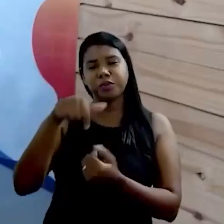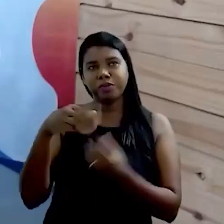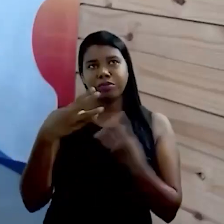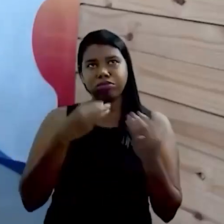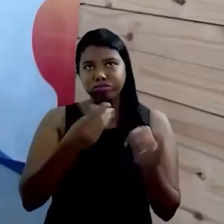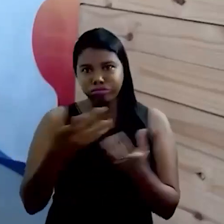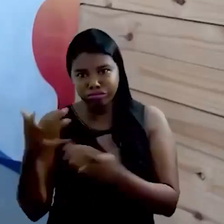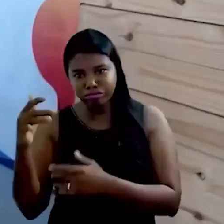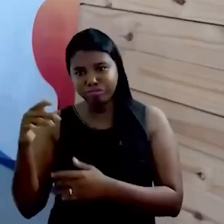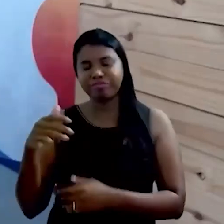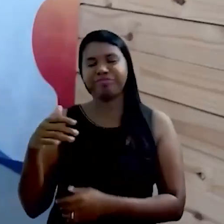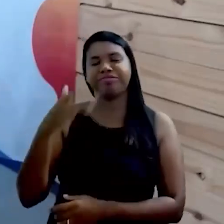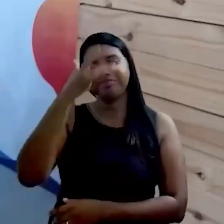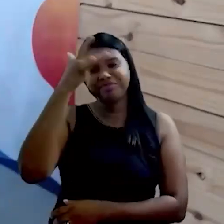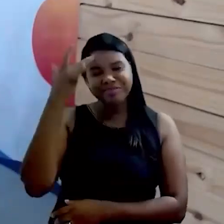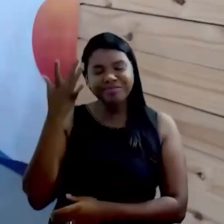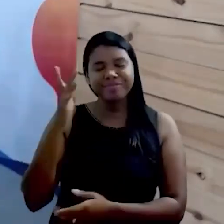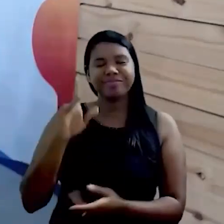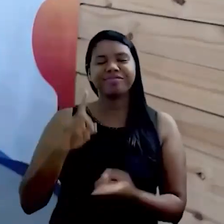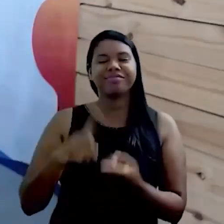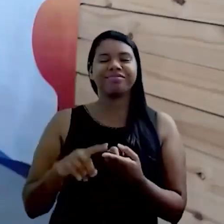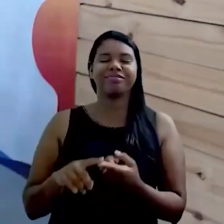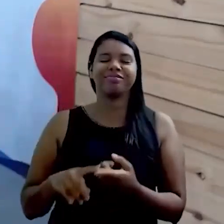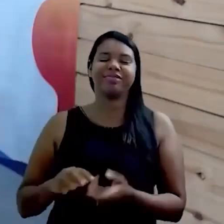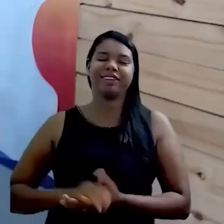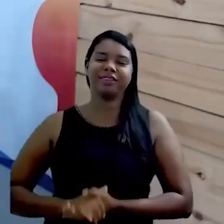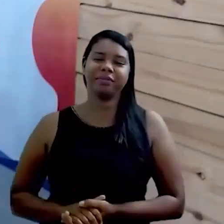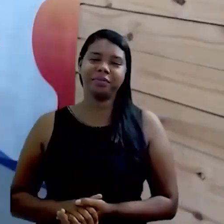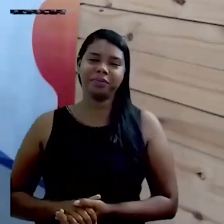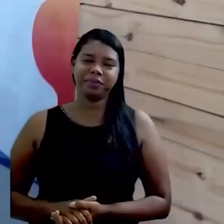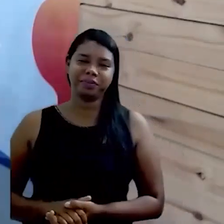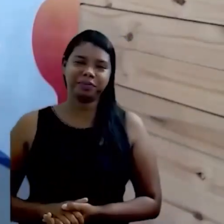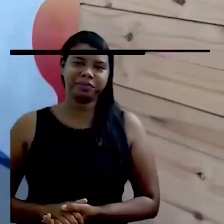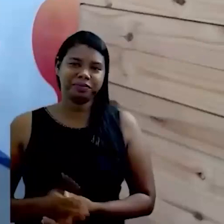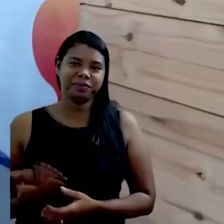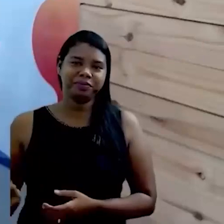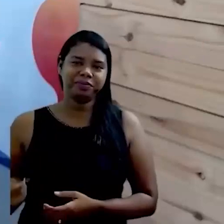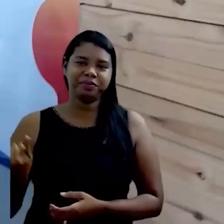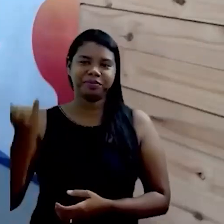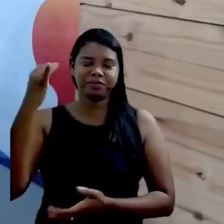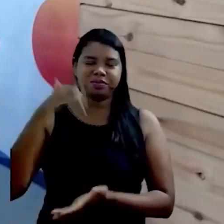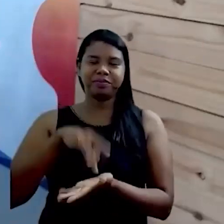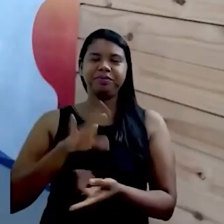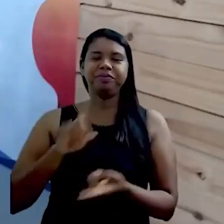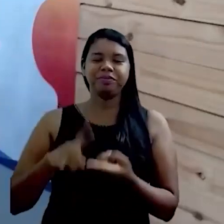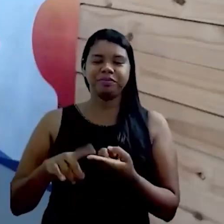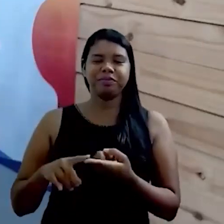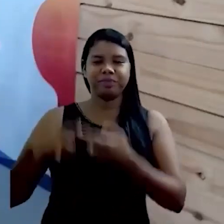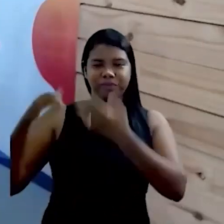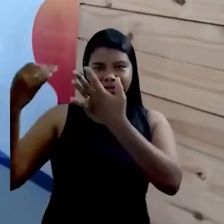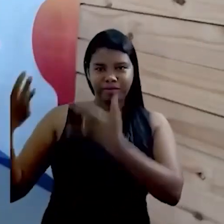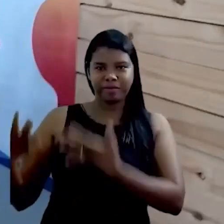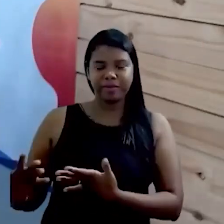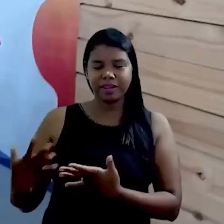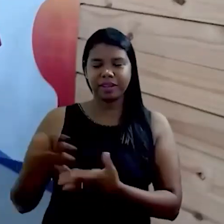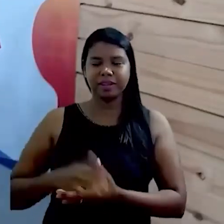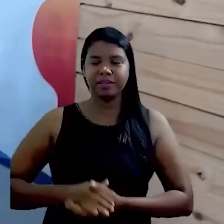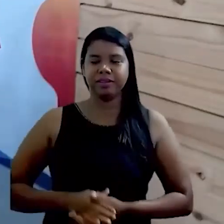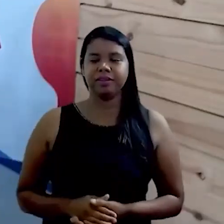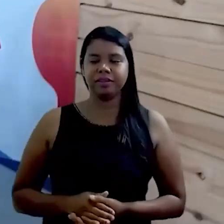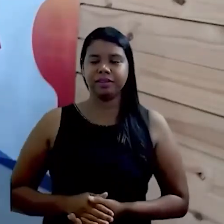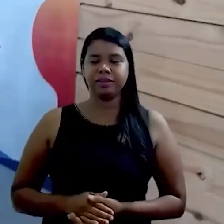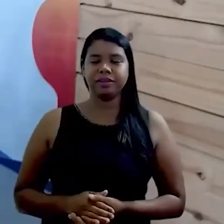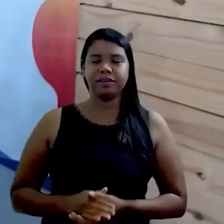muita gente. Muita gente para consumir também. É verdade. Então, é algo muito interessante a ser comentado. Então, mediante